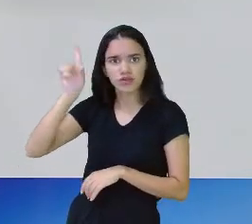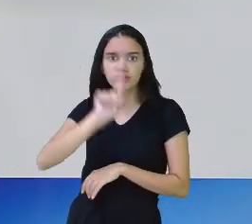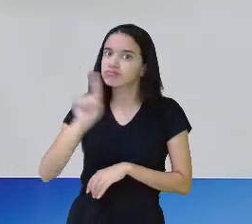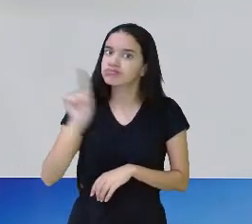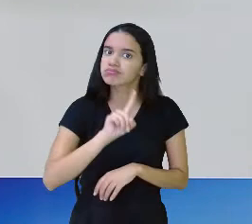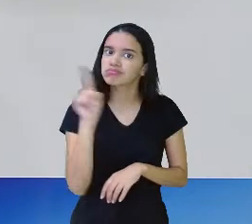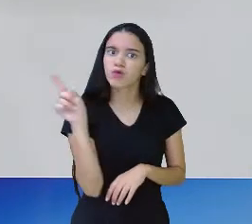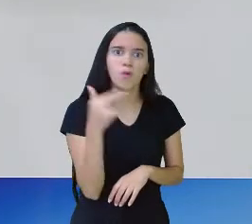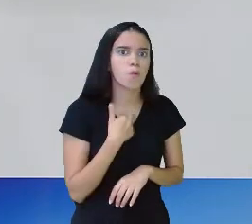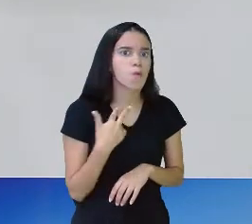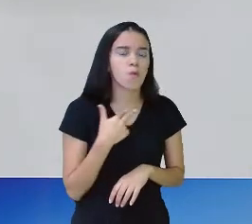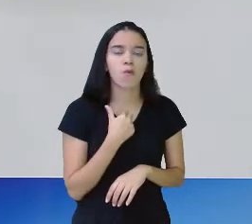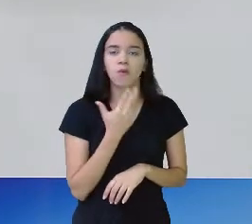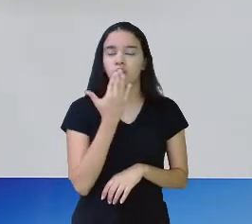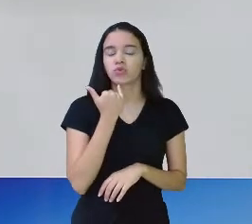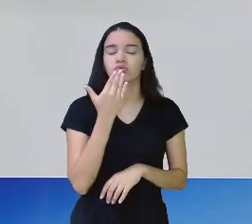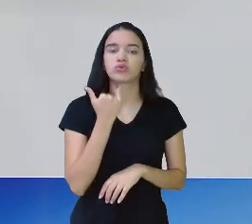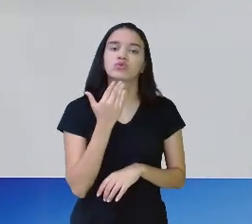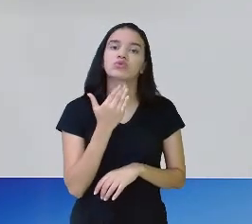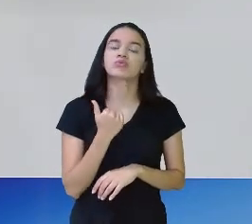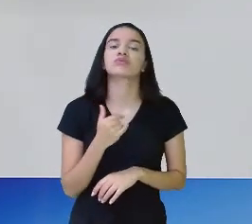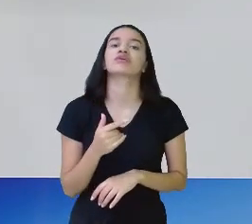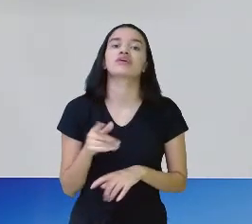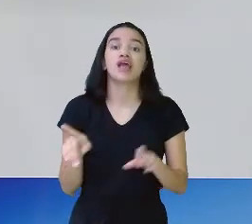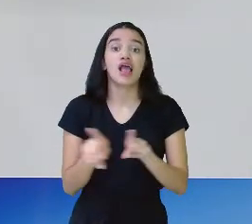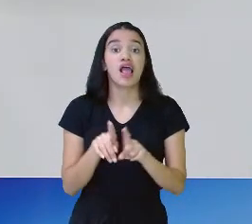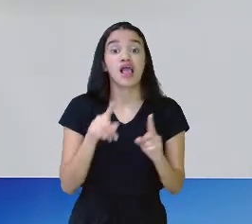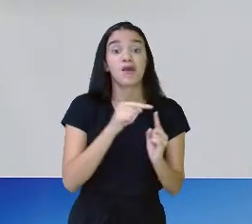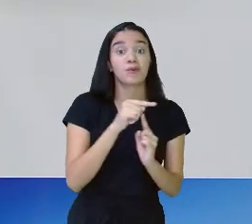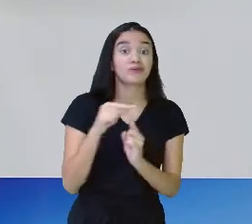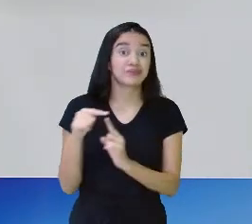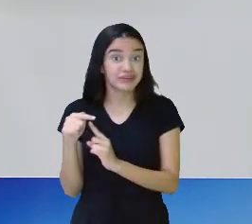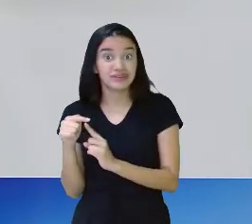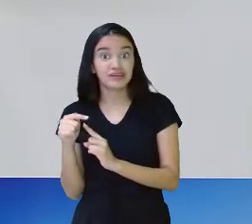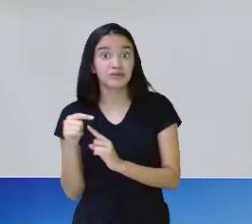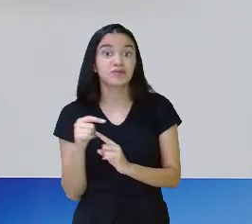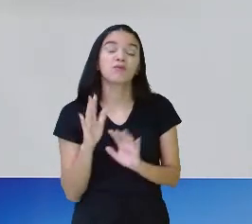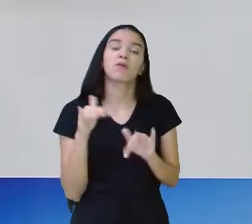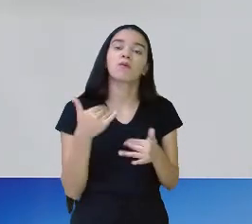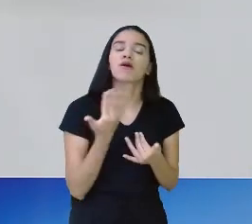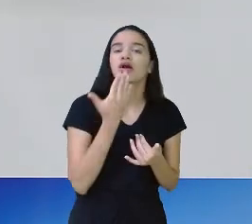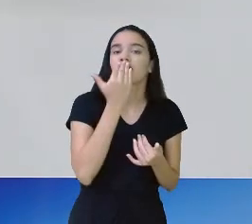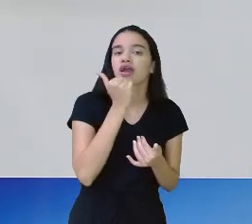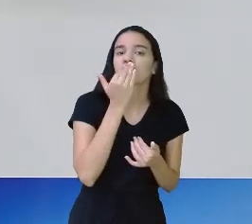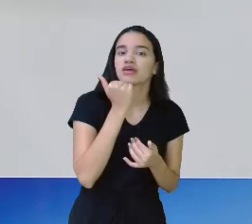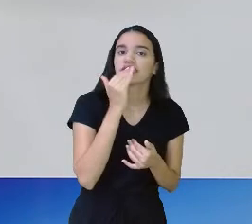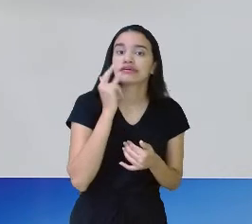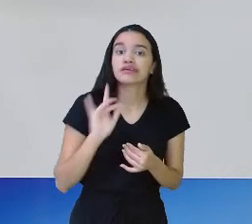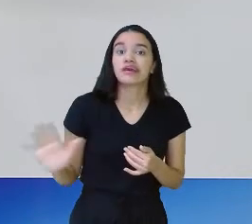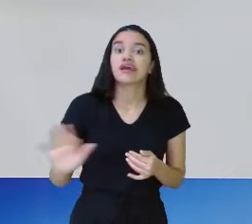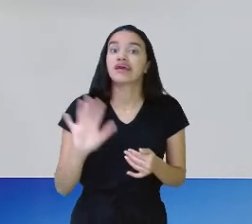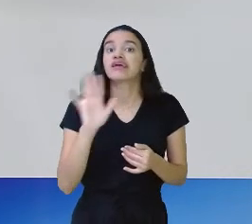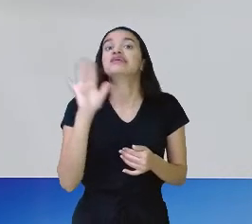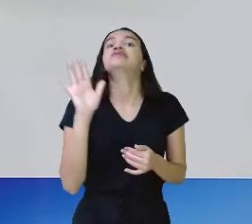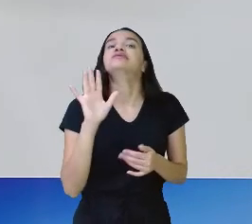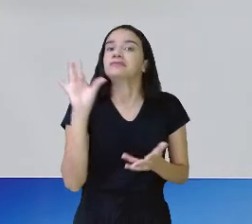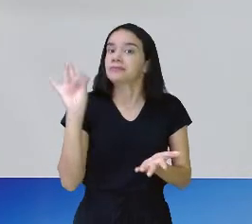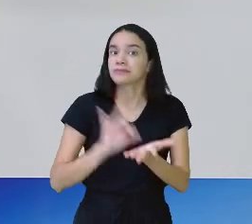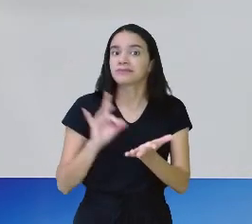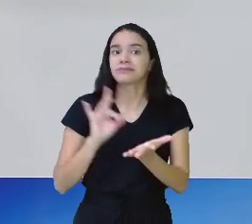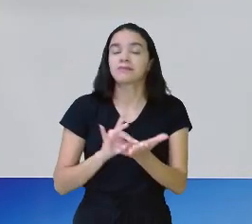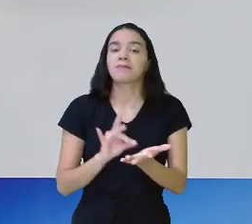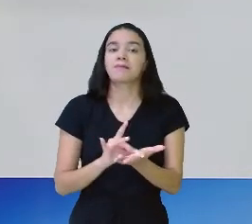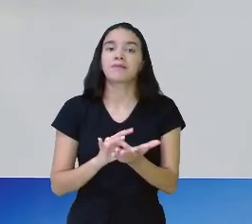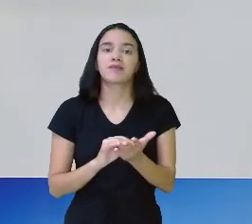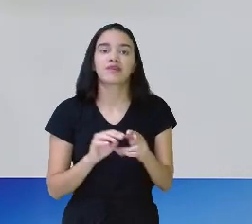eles são perigosos. O escargot é outro tipo, ele é comestível e é muito caro também, realmente. Por isso que é